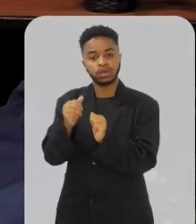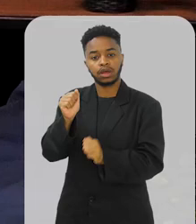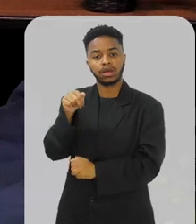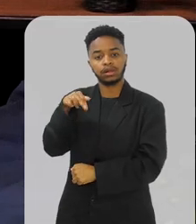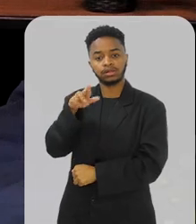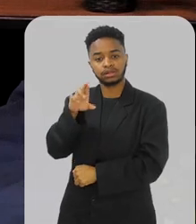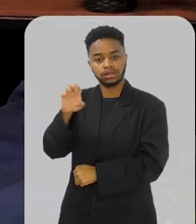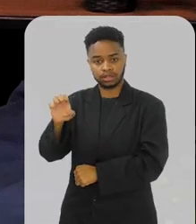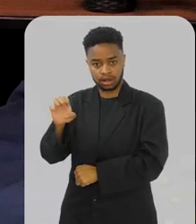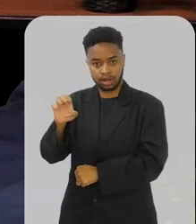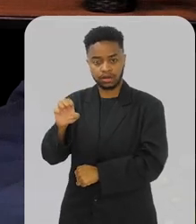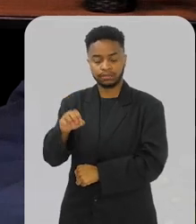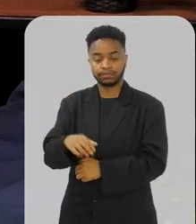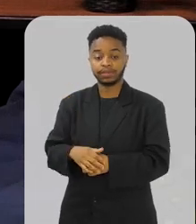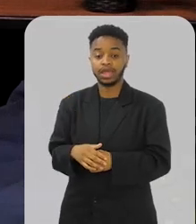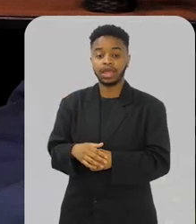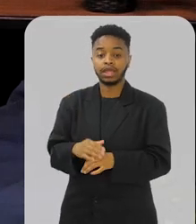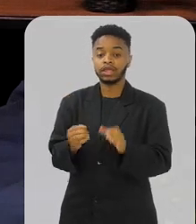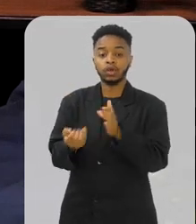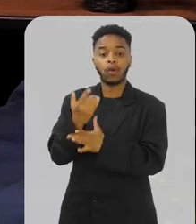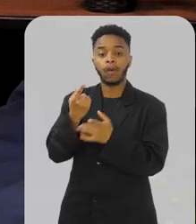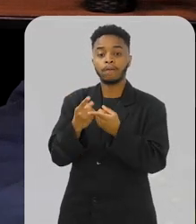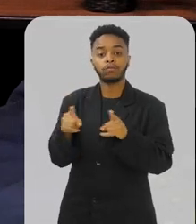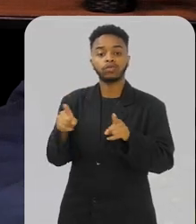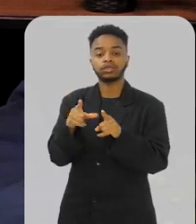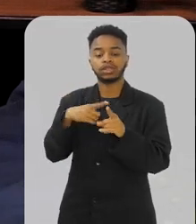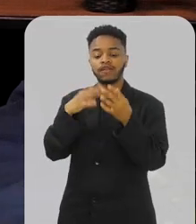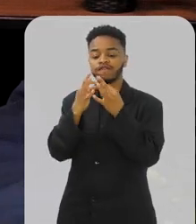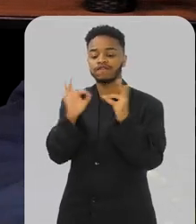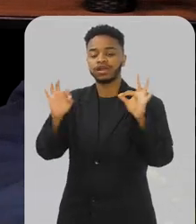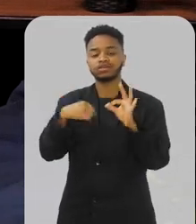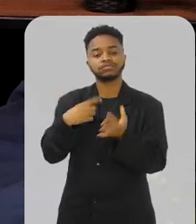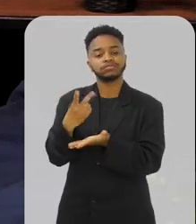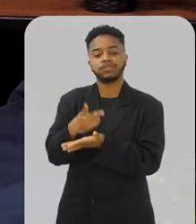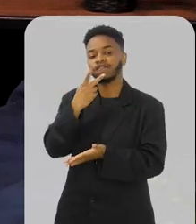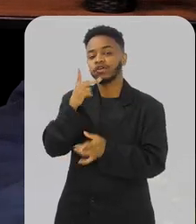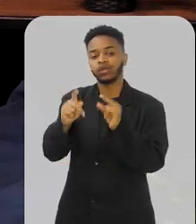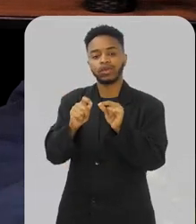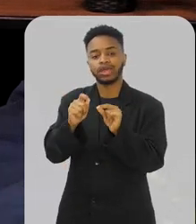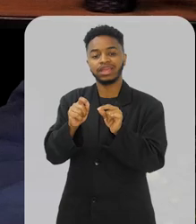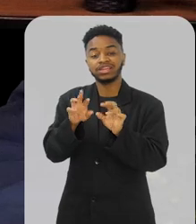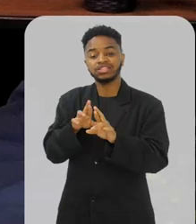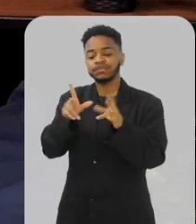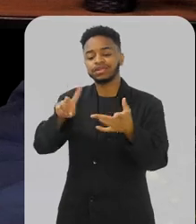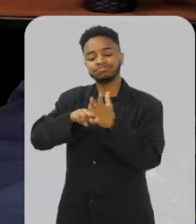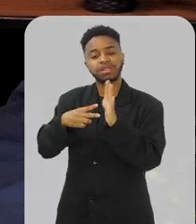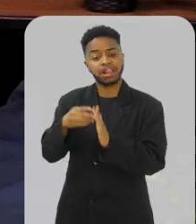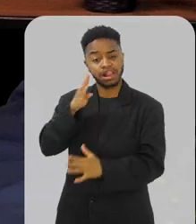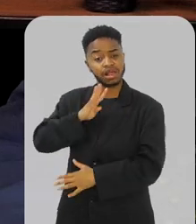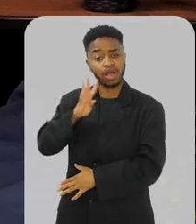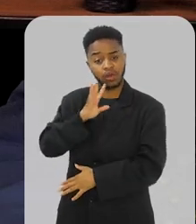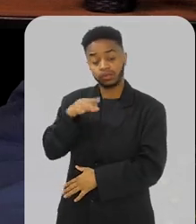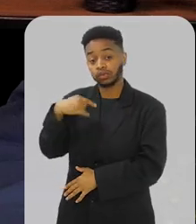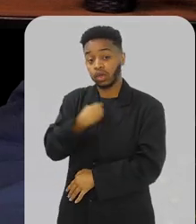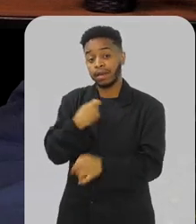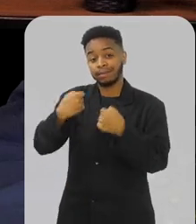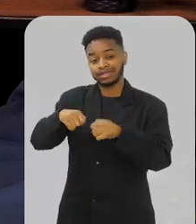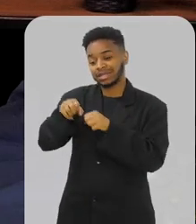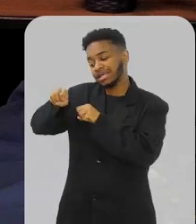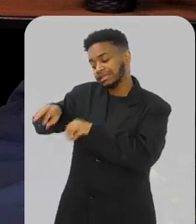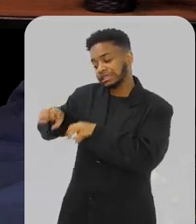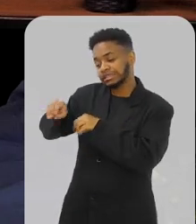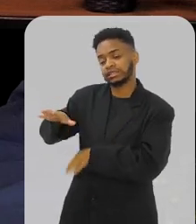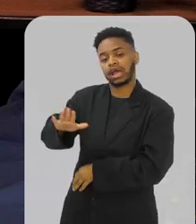do Cacique de Ramos, que tinha até uma frase que eu falo muito, ser diferente é legal. Então a gente tem que ensinar as